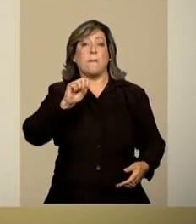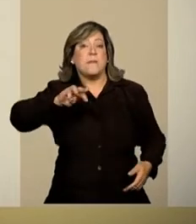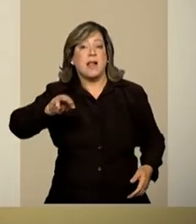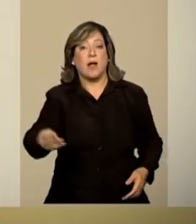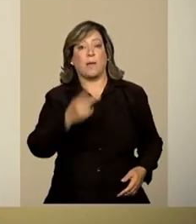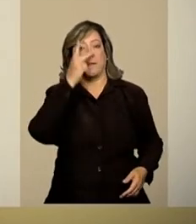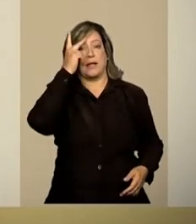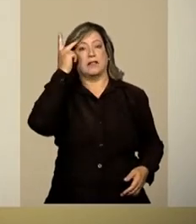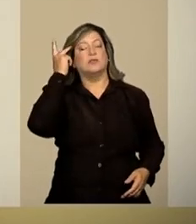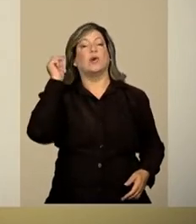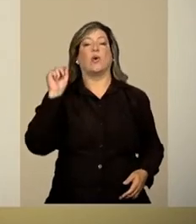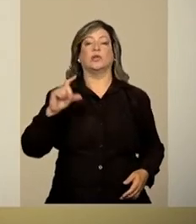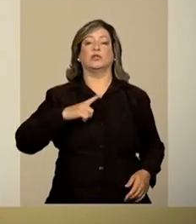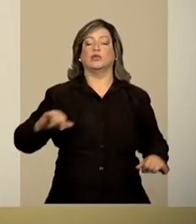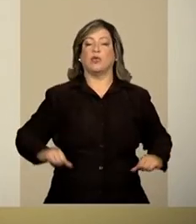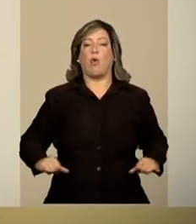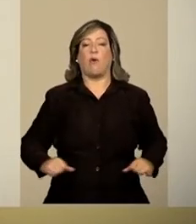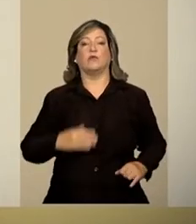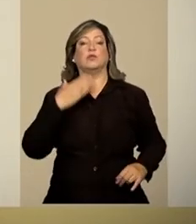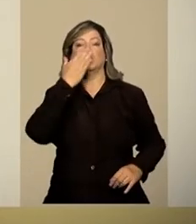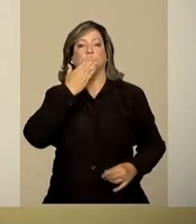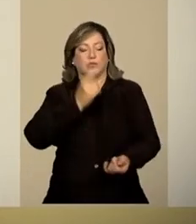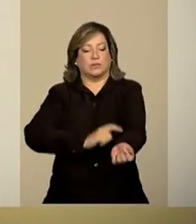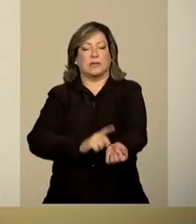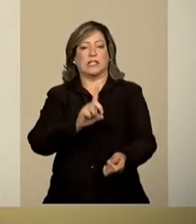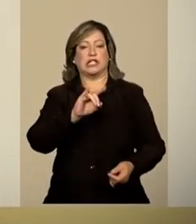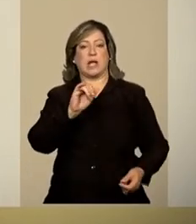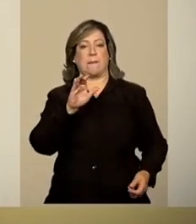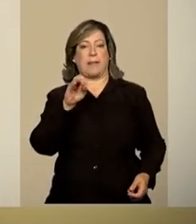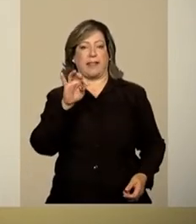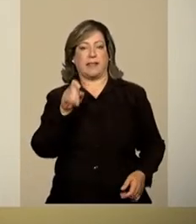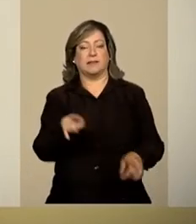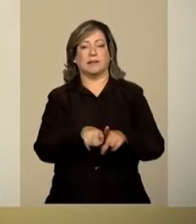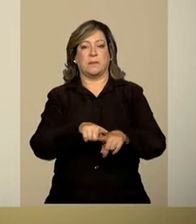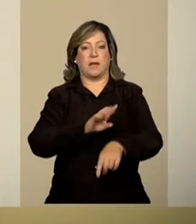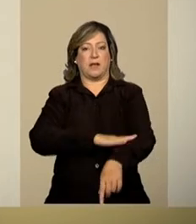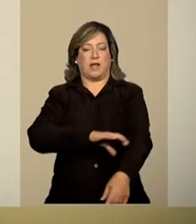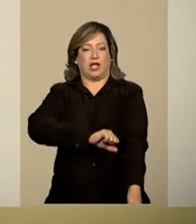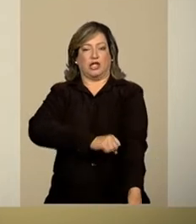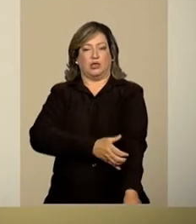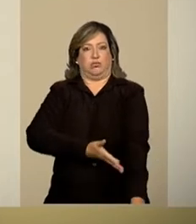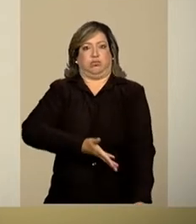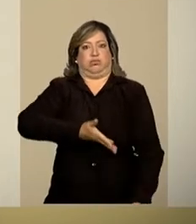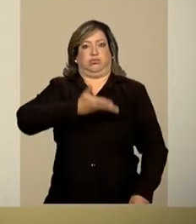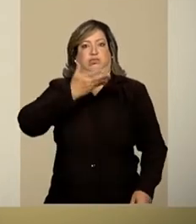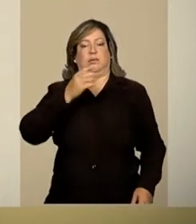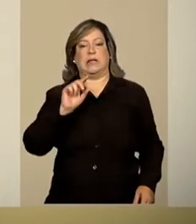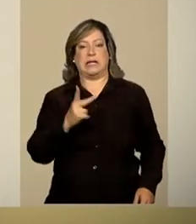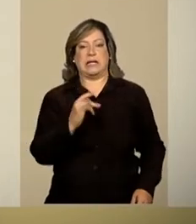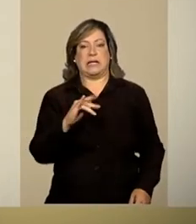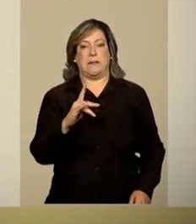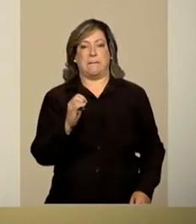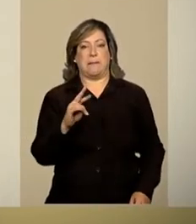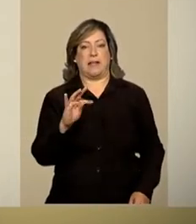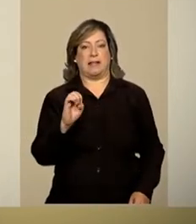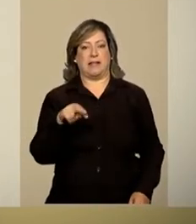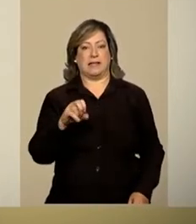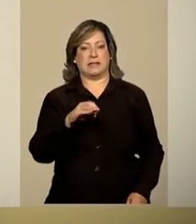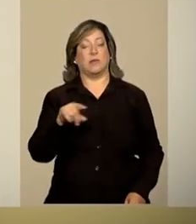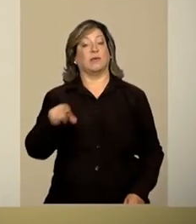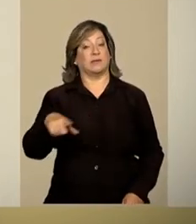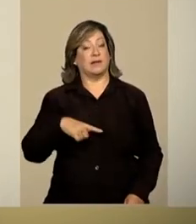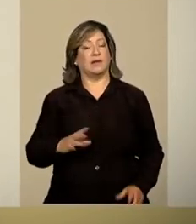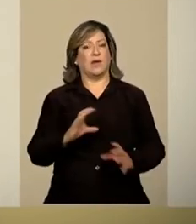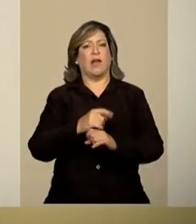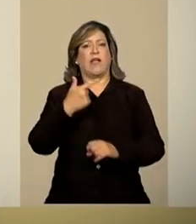milhões de pessoas que sofrem de diabetes e de hipertensão a chamada pressão alta e sino O que é 20 vezes